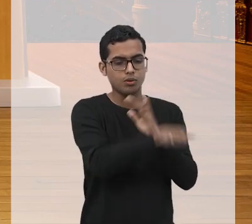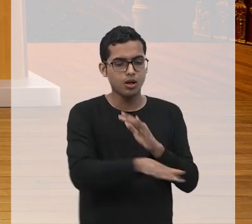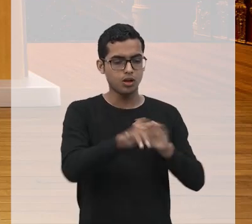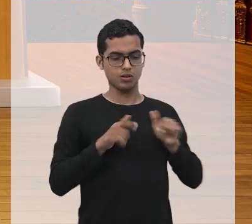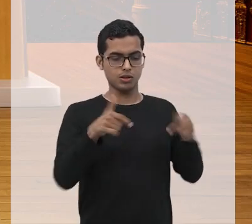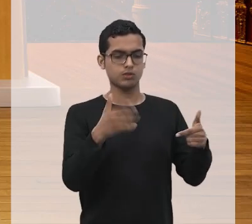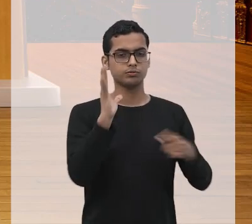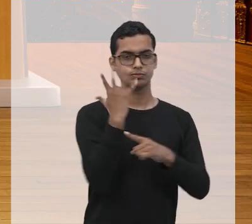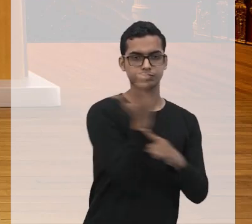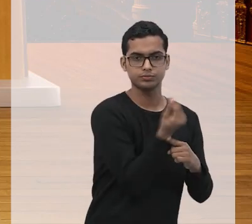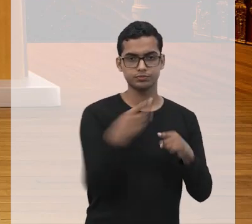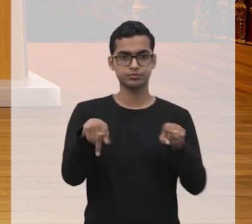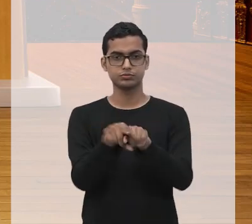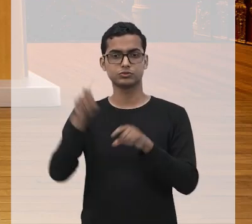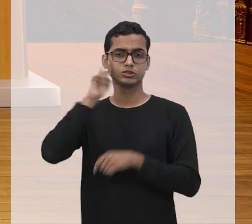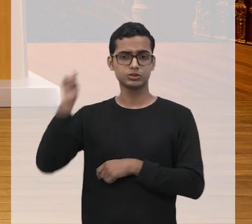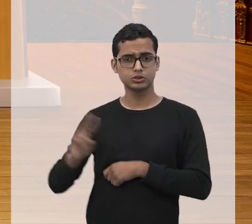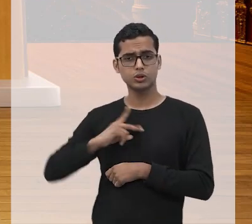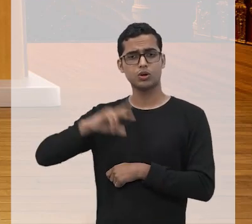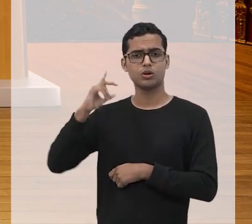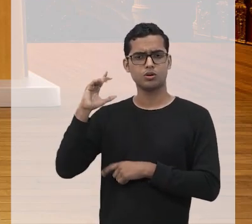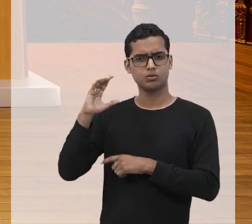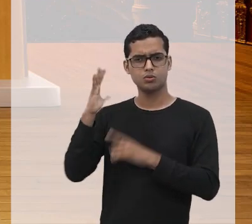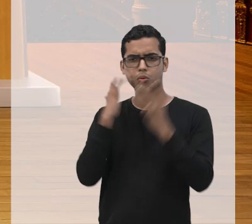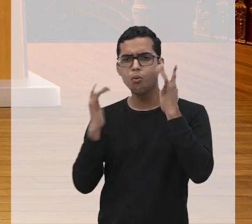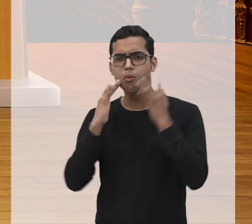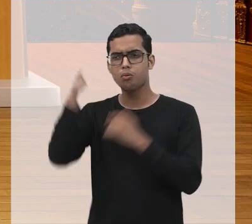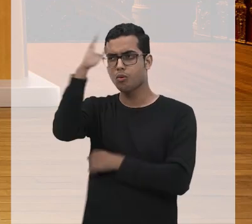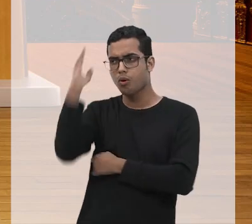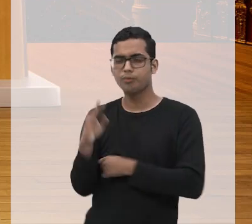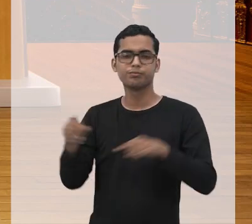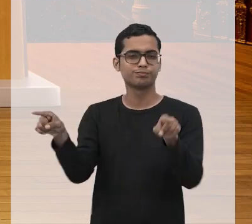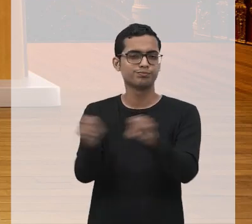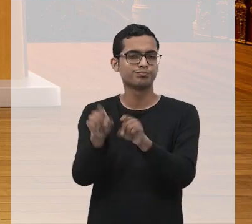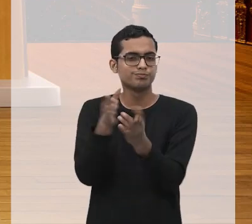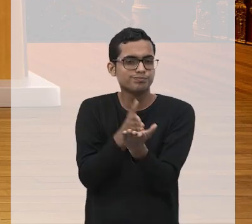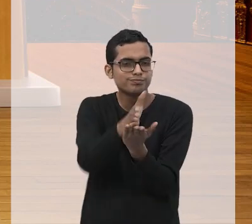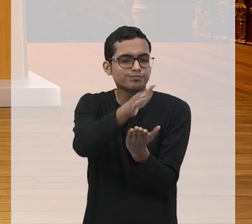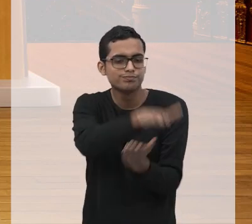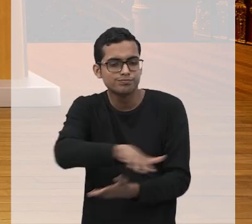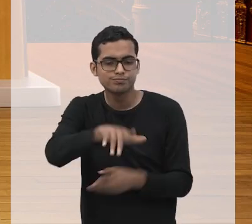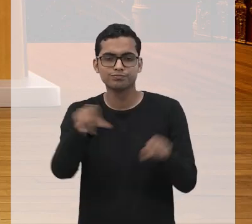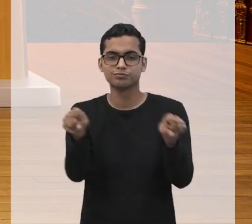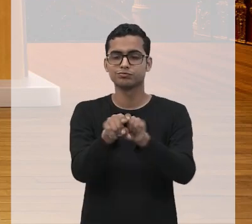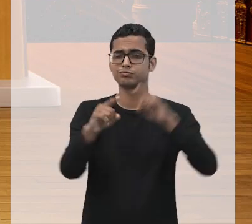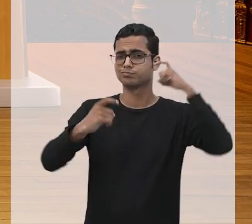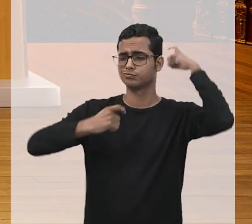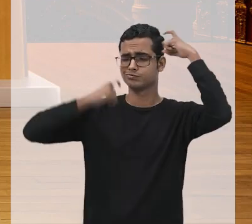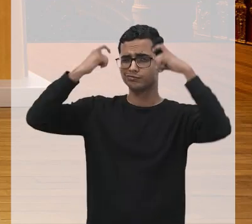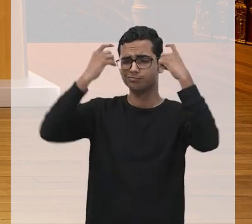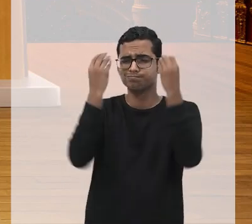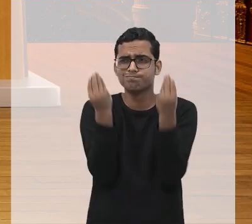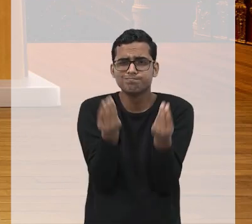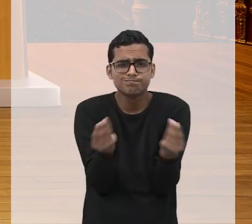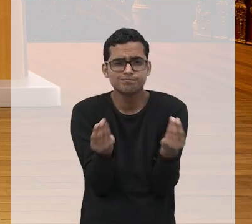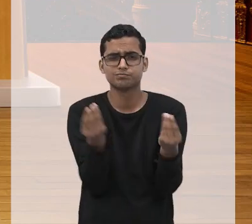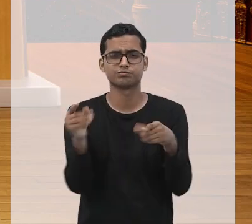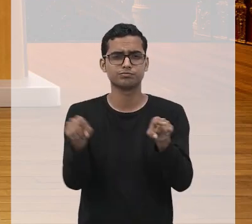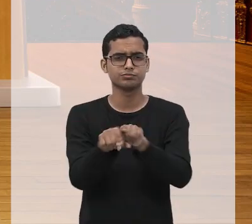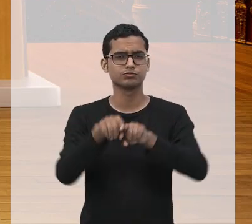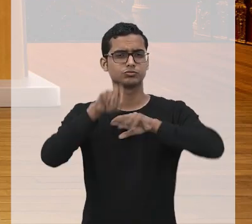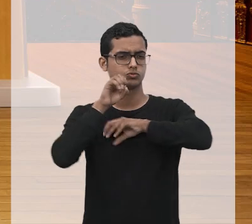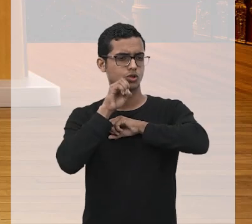do teatro no Brasil, ela segue aí esse viés, né? A preocupação em transmitir